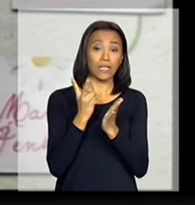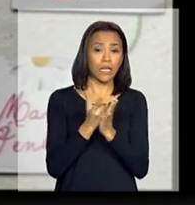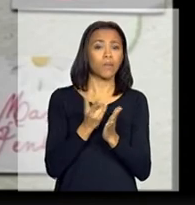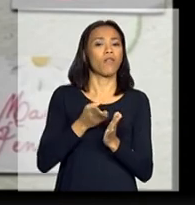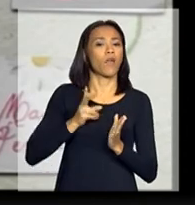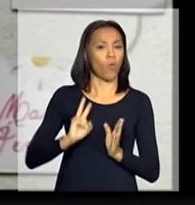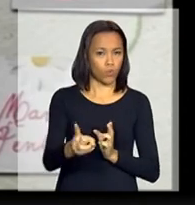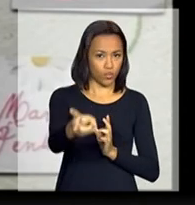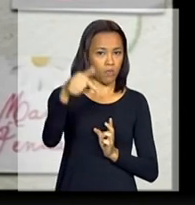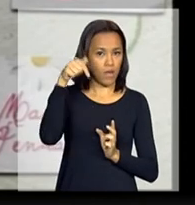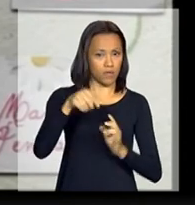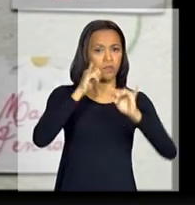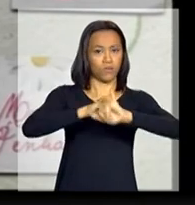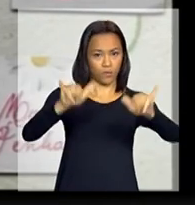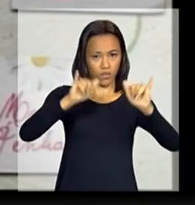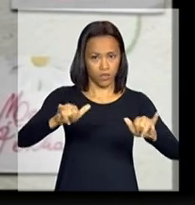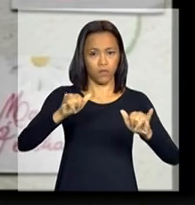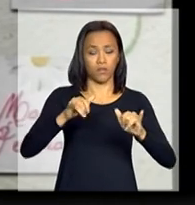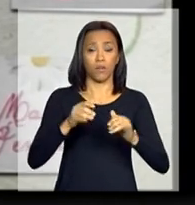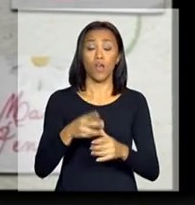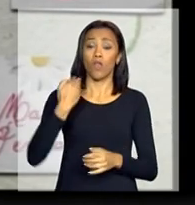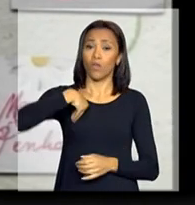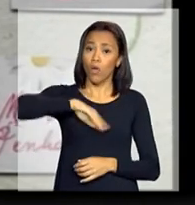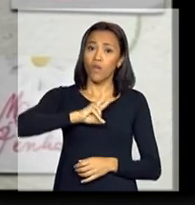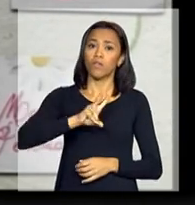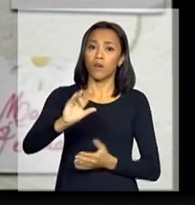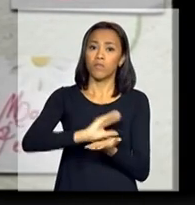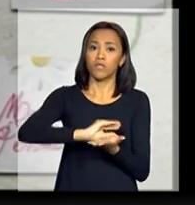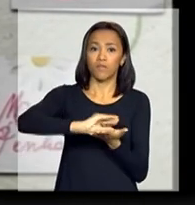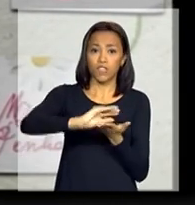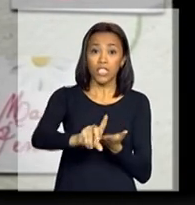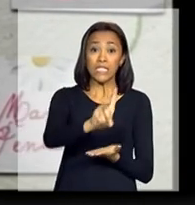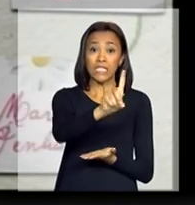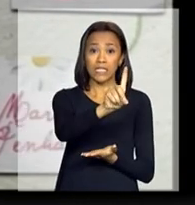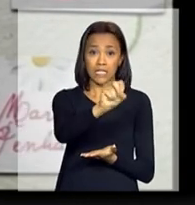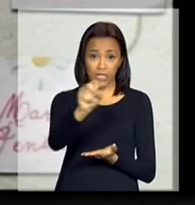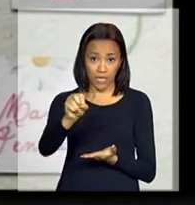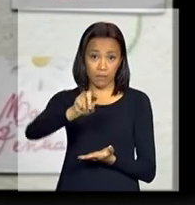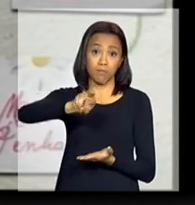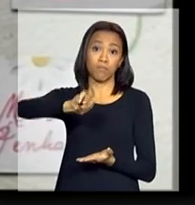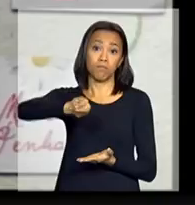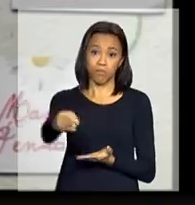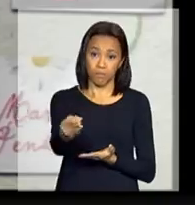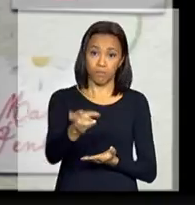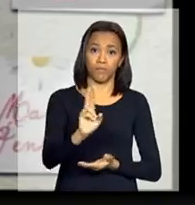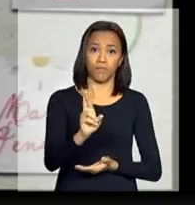permanente nos investiremos 100 milhões 1